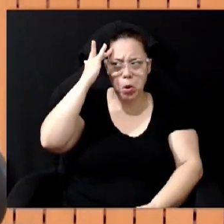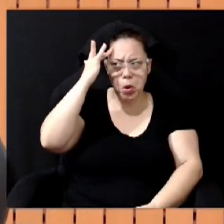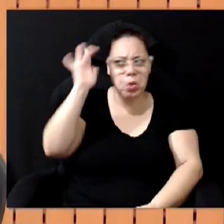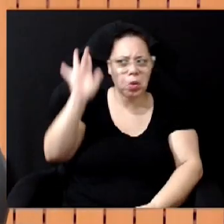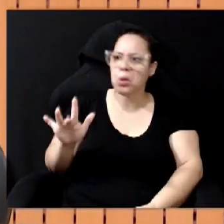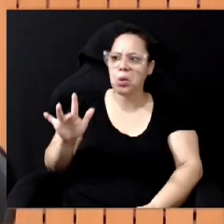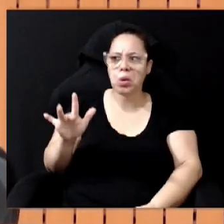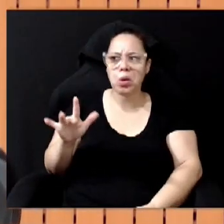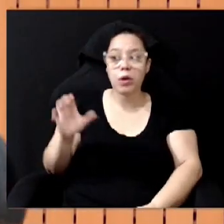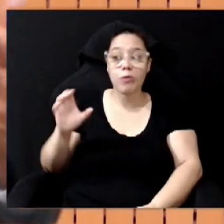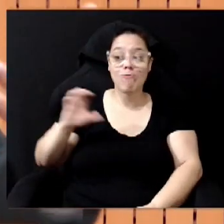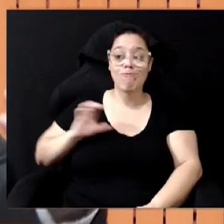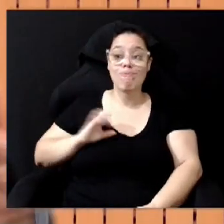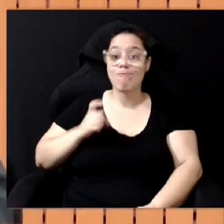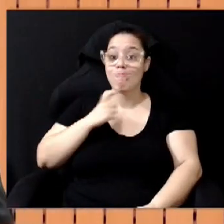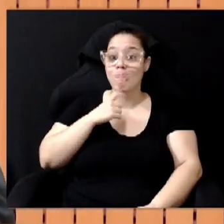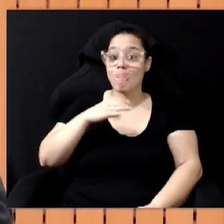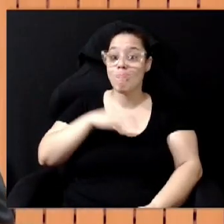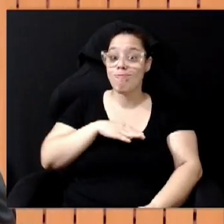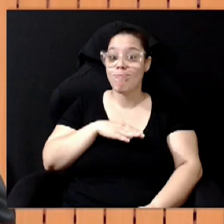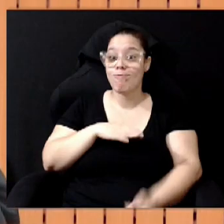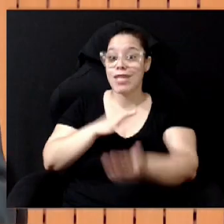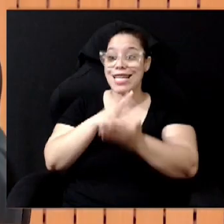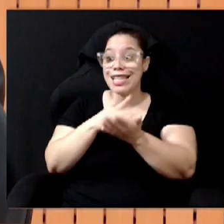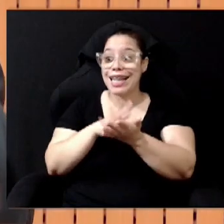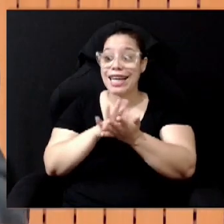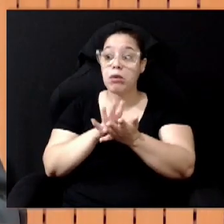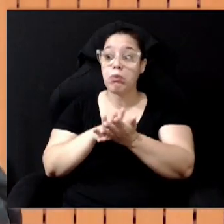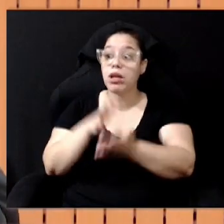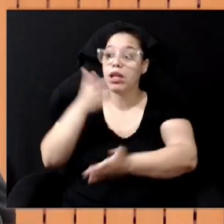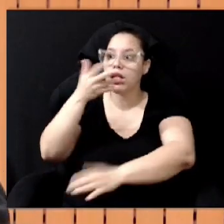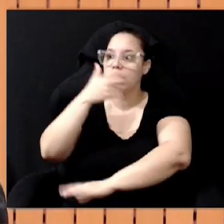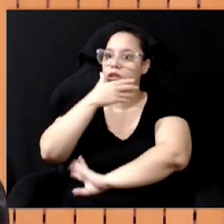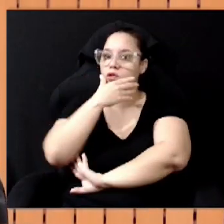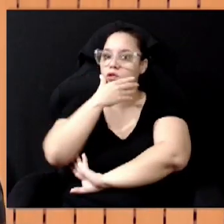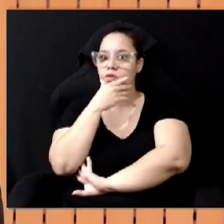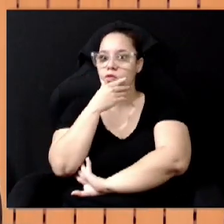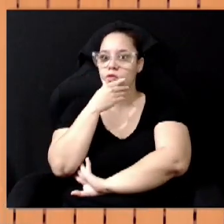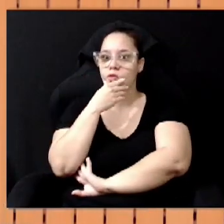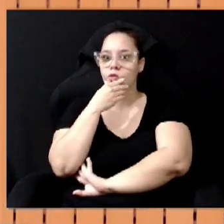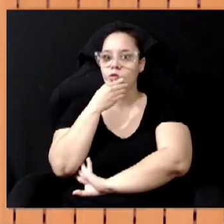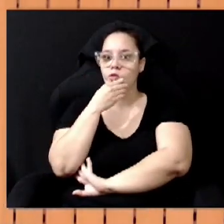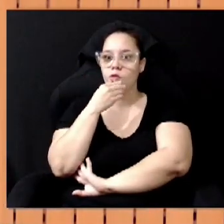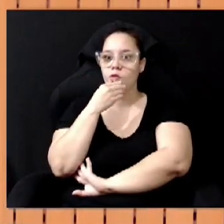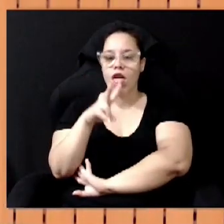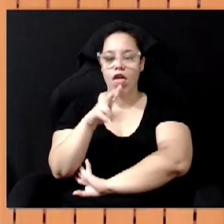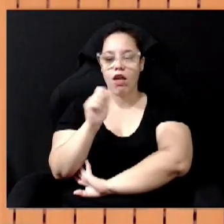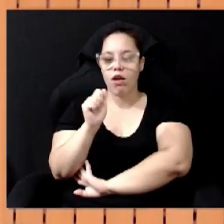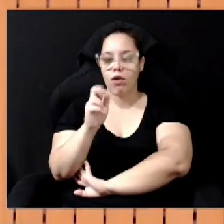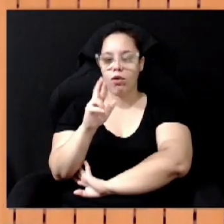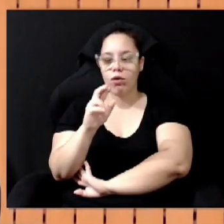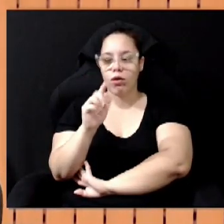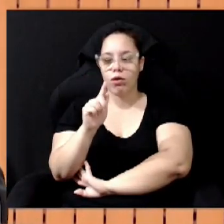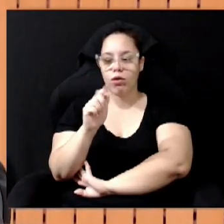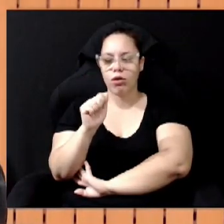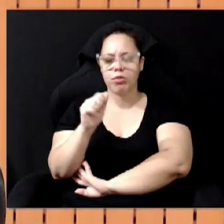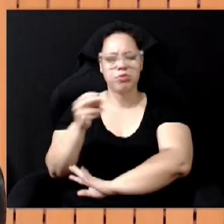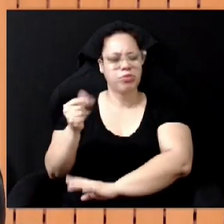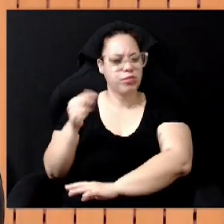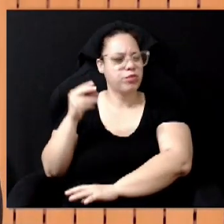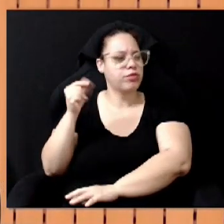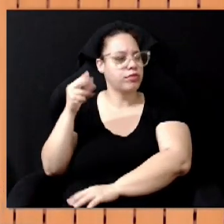em Campinas de sambistas, pessoas da velha guarda que mantêm a tradição, que com